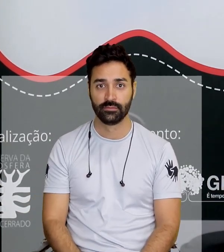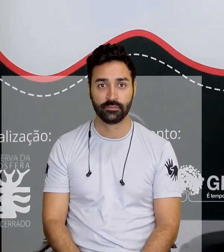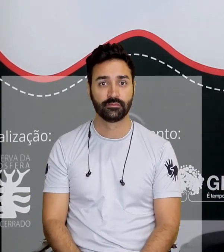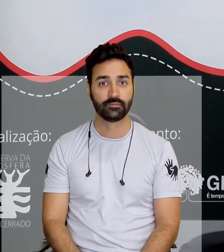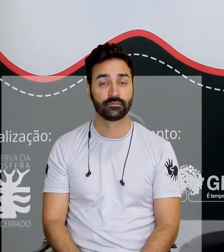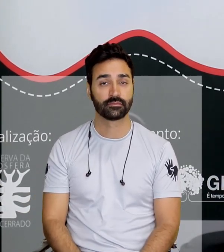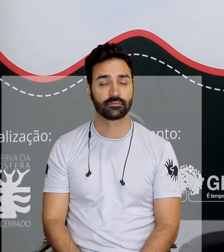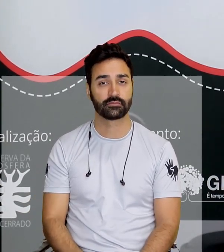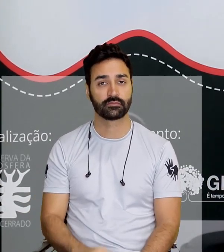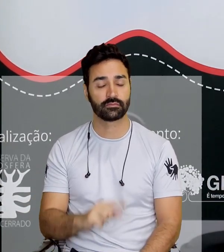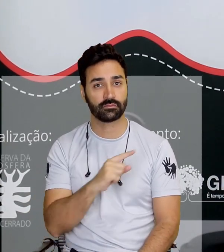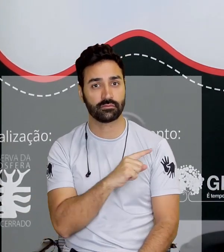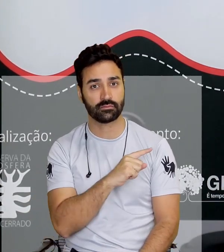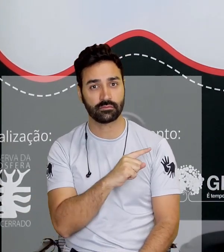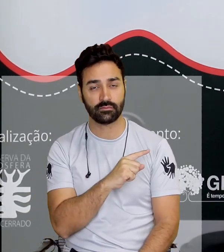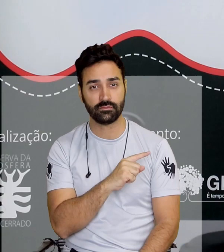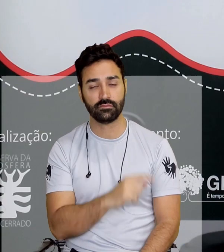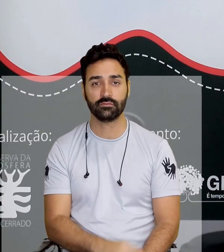Madrasta